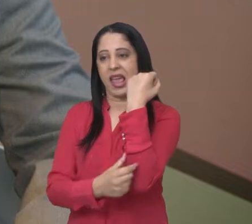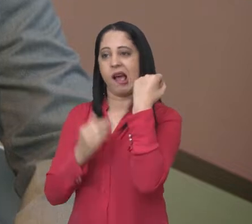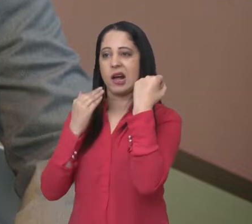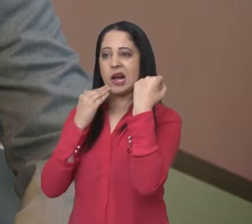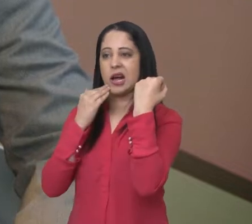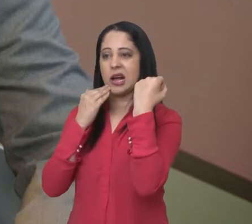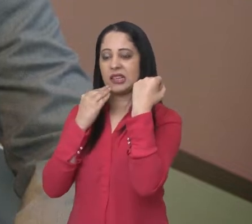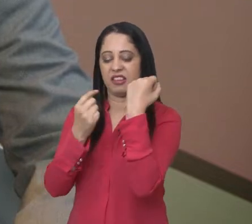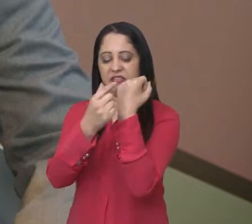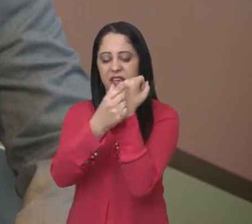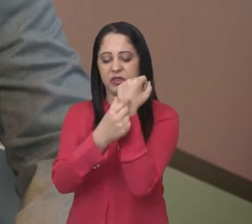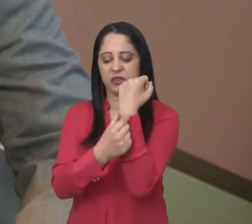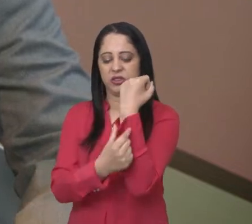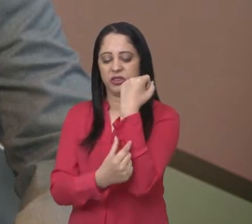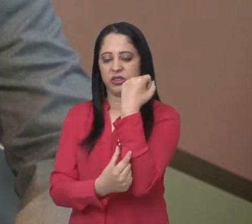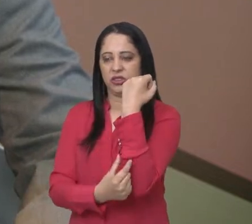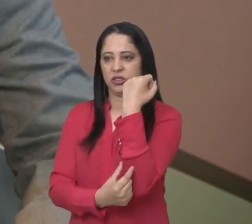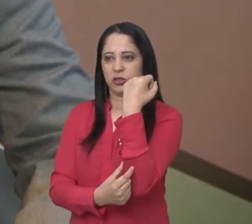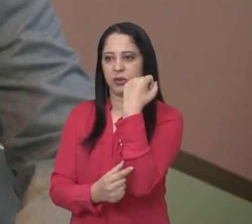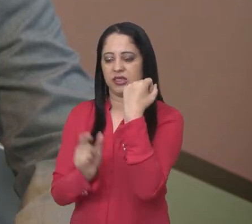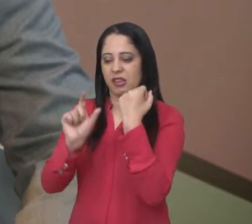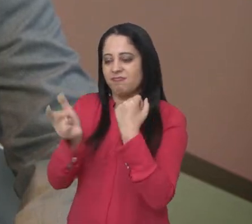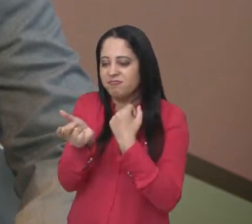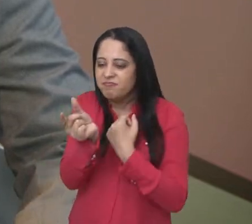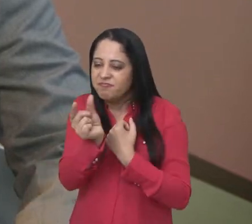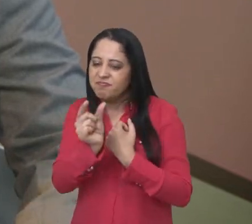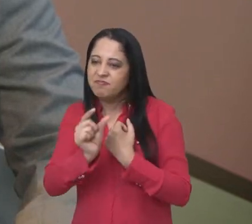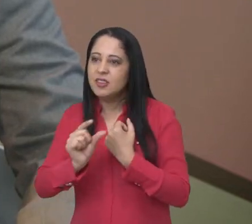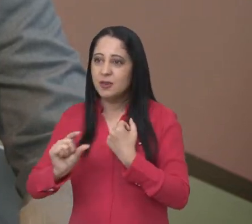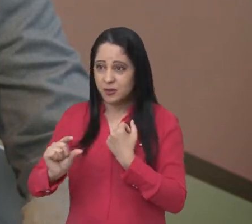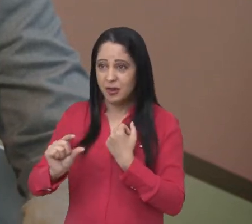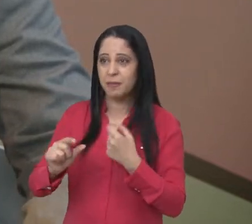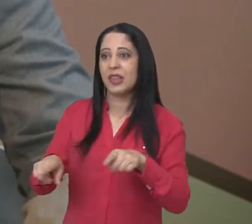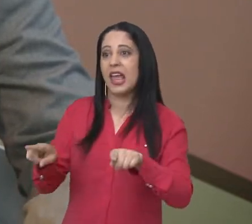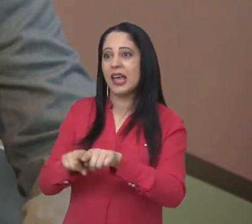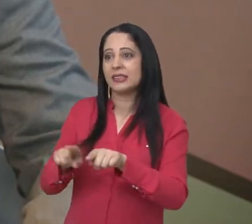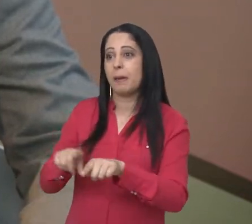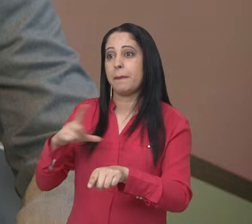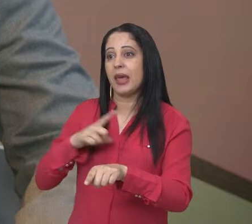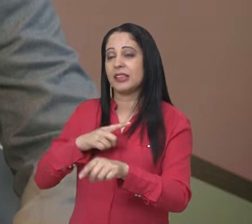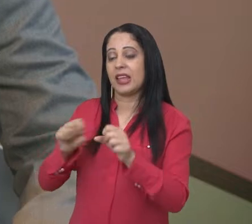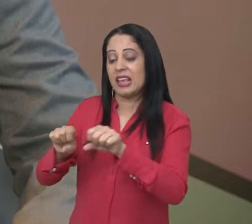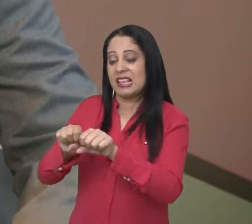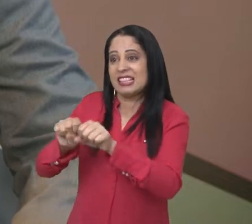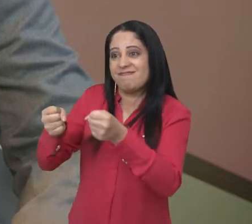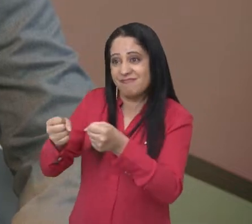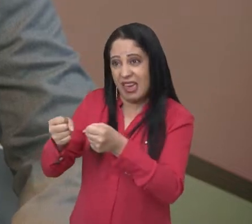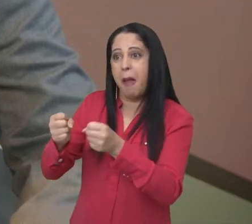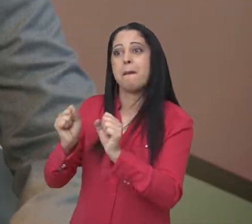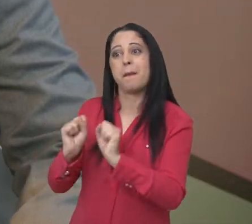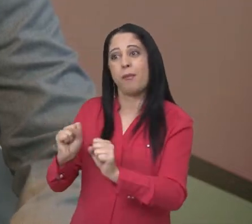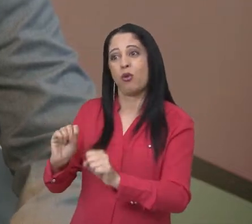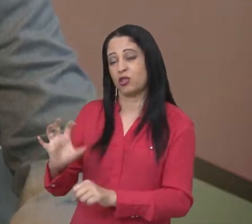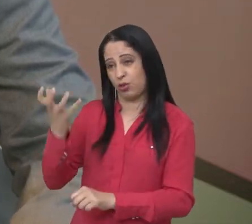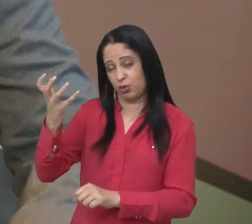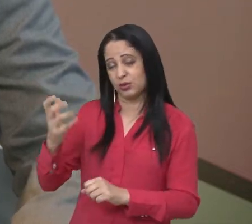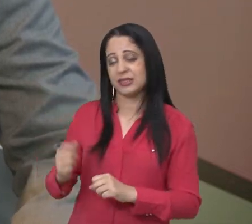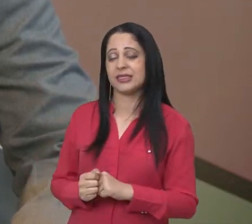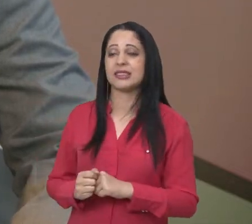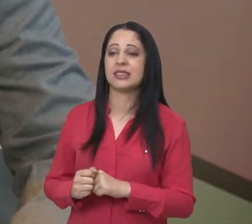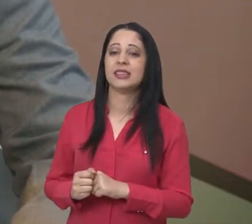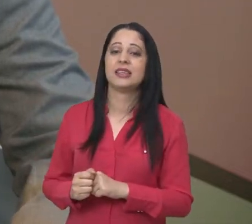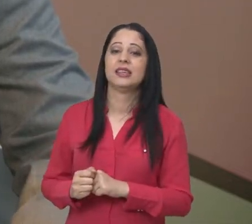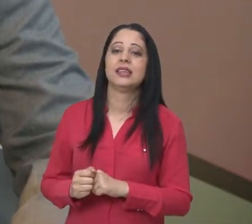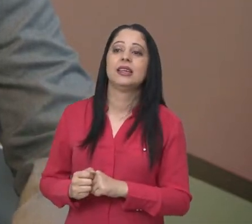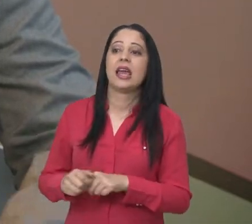escolioses, as alterações das curvaturas fisiológicas da coluna, os traumatismos da coluna também, que é uma coisa muito importante,